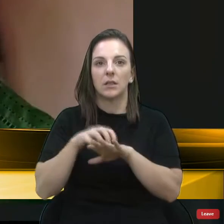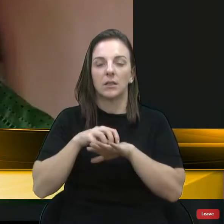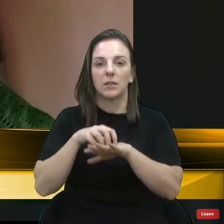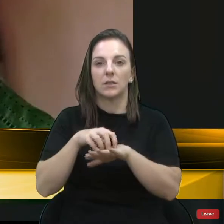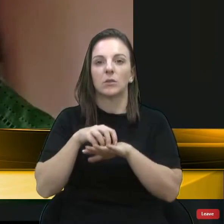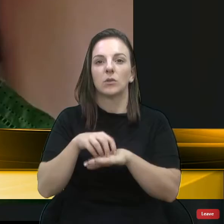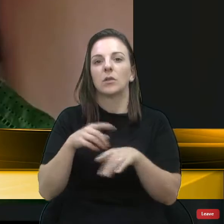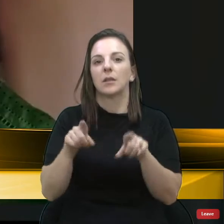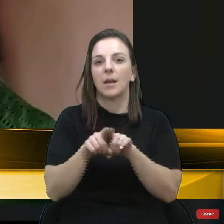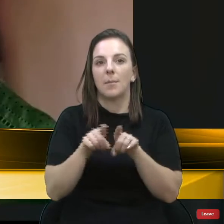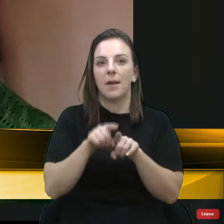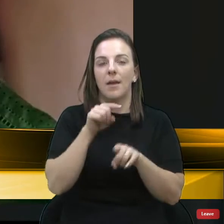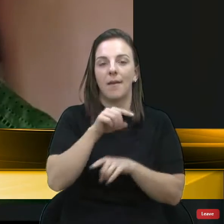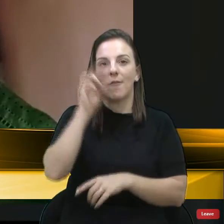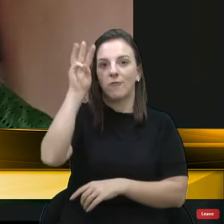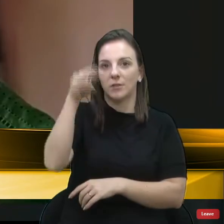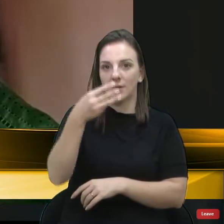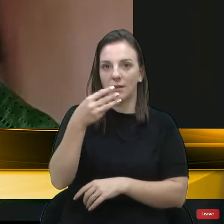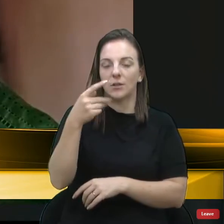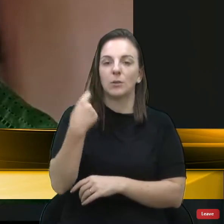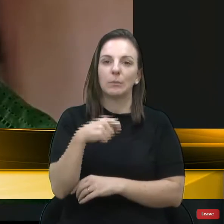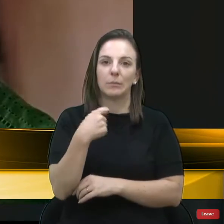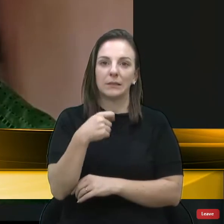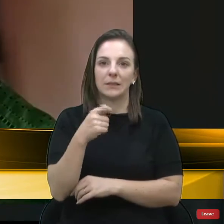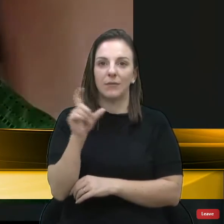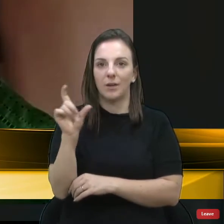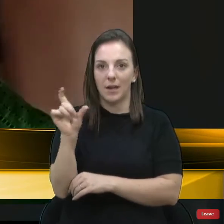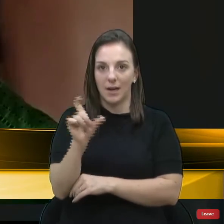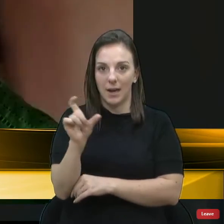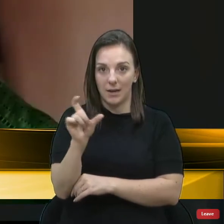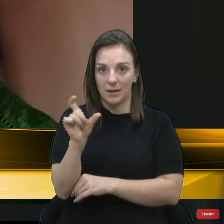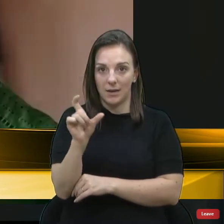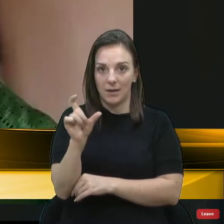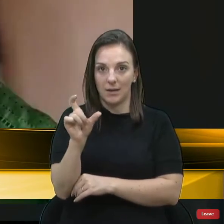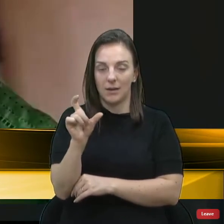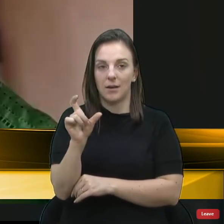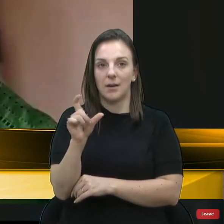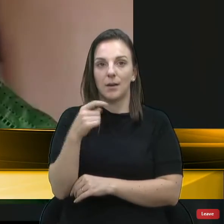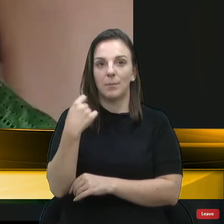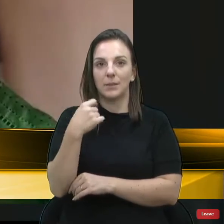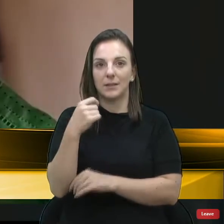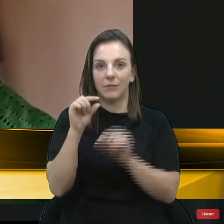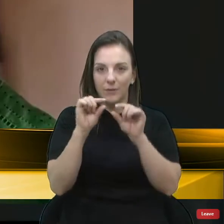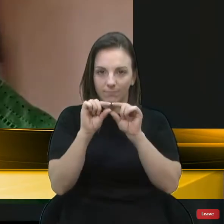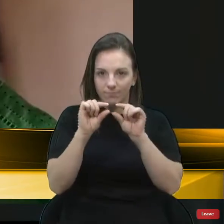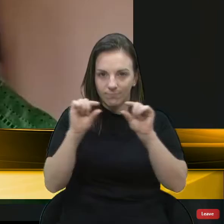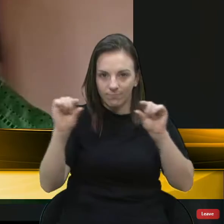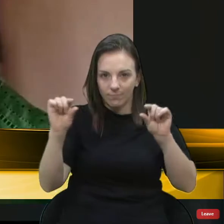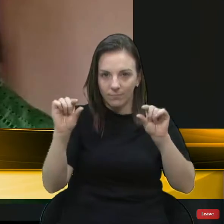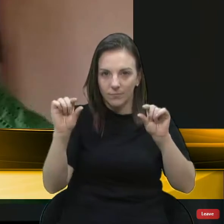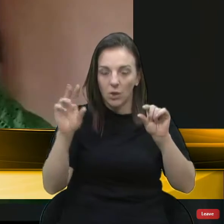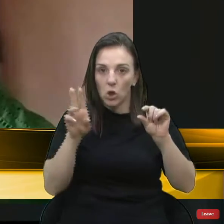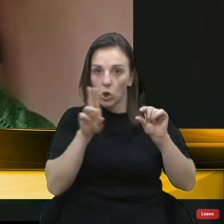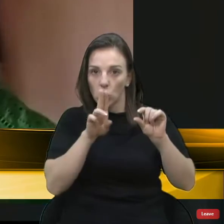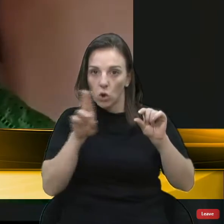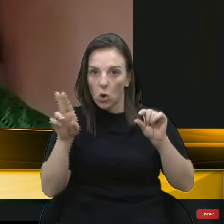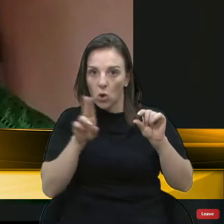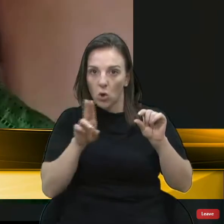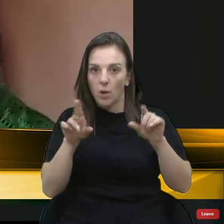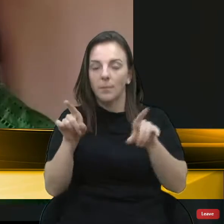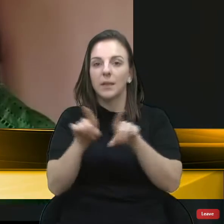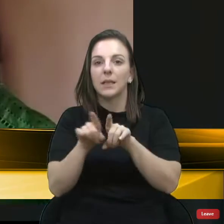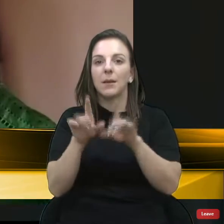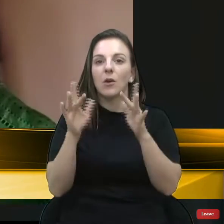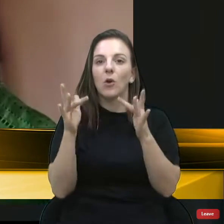carteirinha dessas pessoas com deficiência constasse, né, o nome e o contato do responsável por